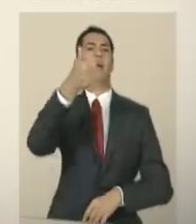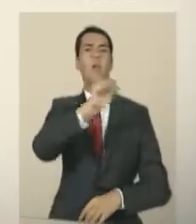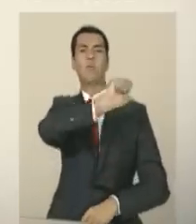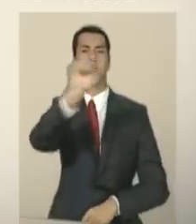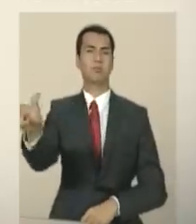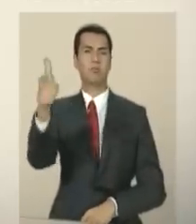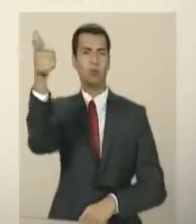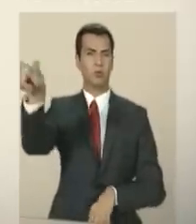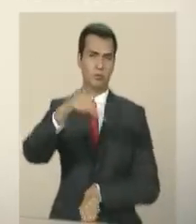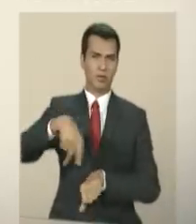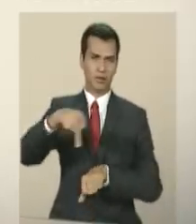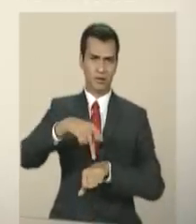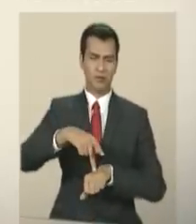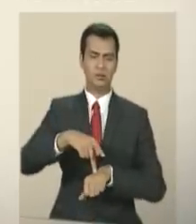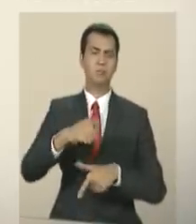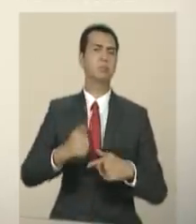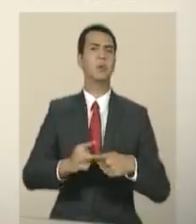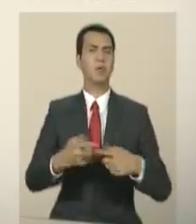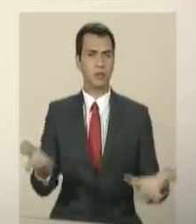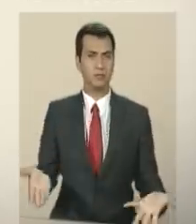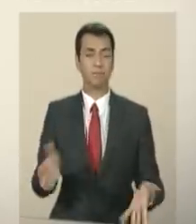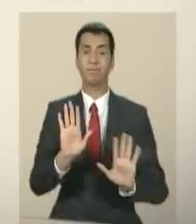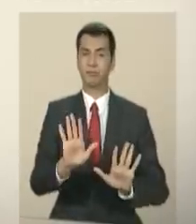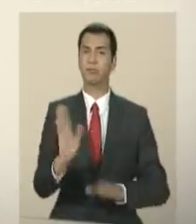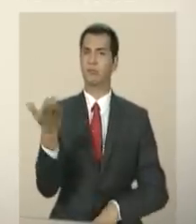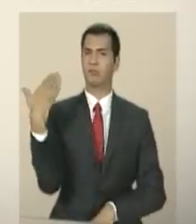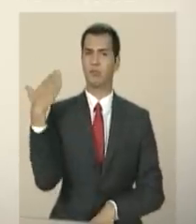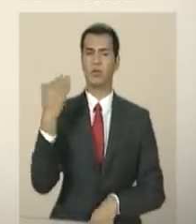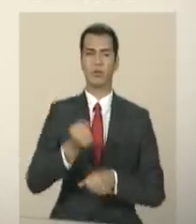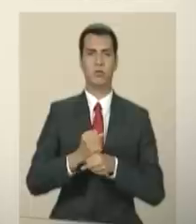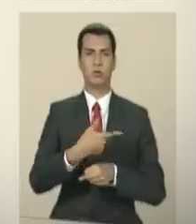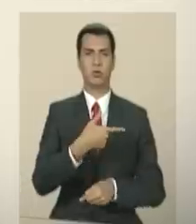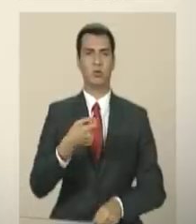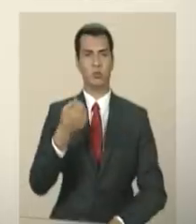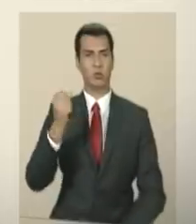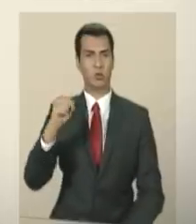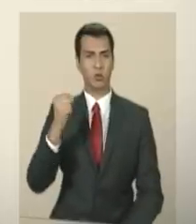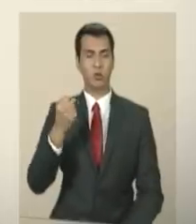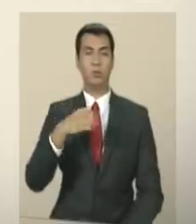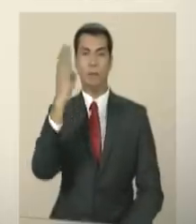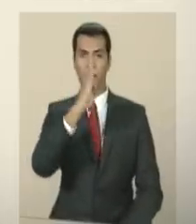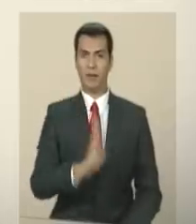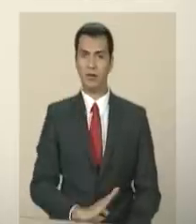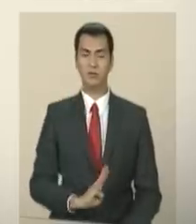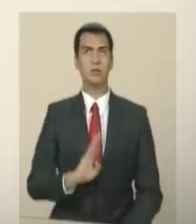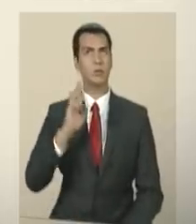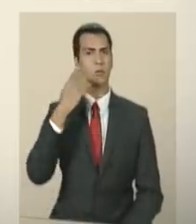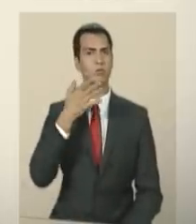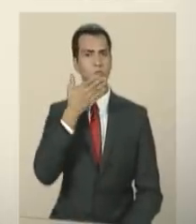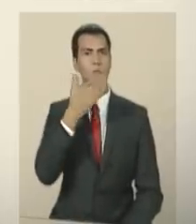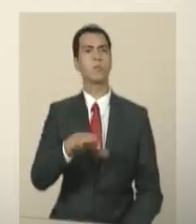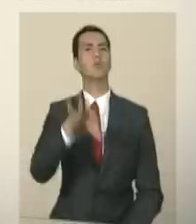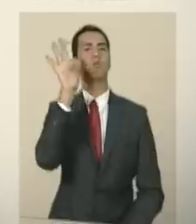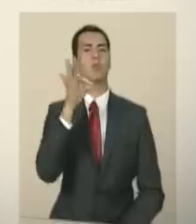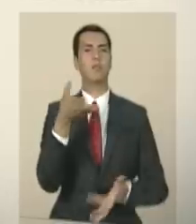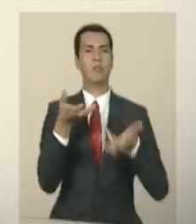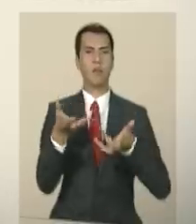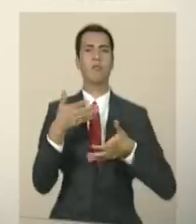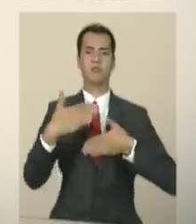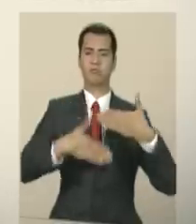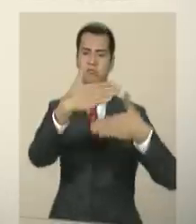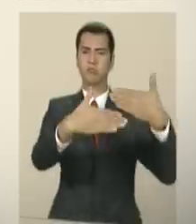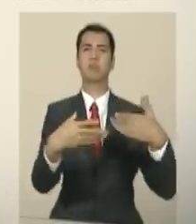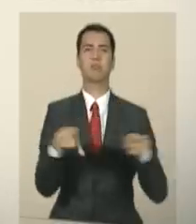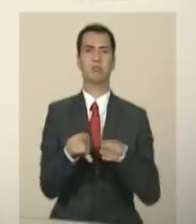2008 quando essa crise começou o Brasil optou pelo crescimento e pela consolidação do mercado